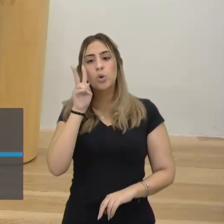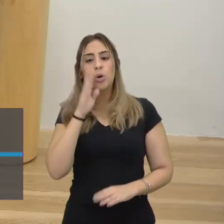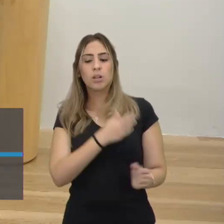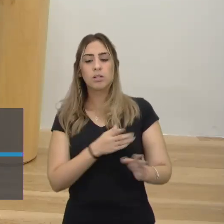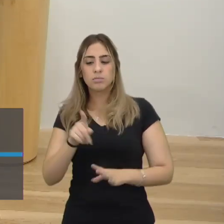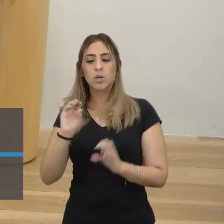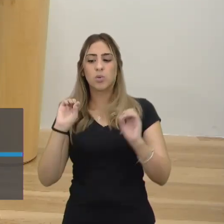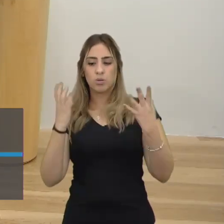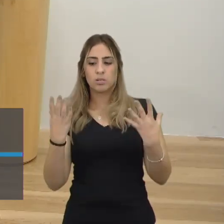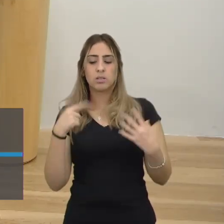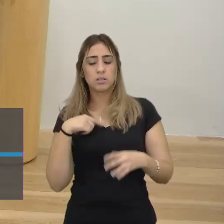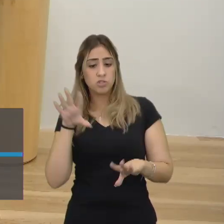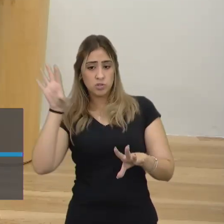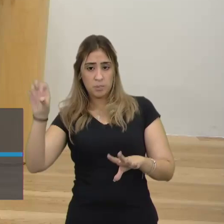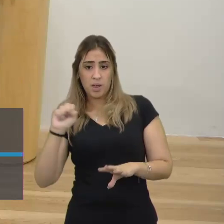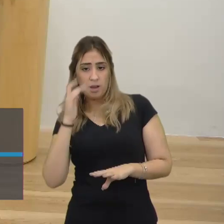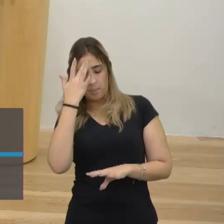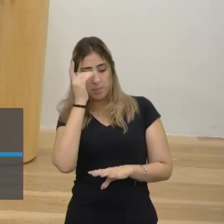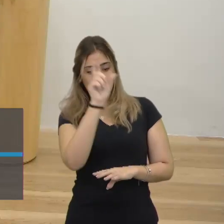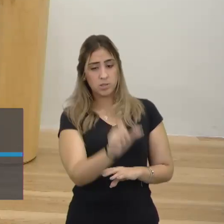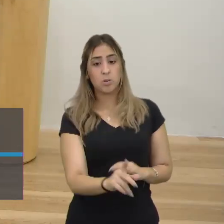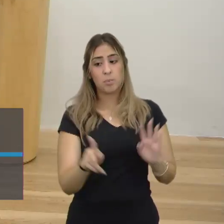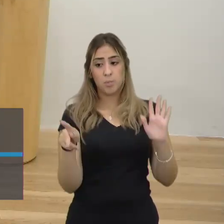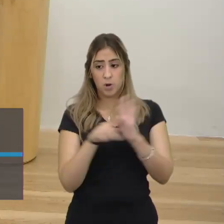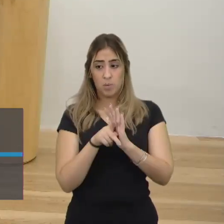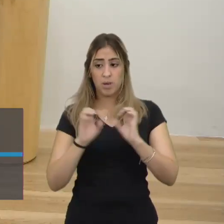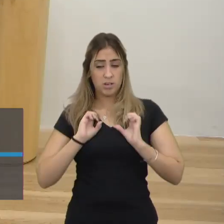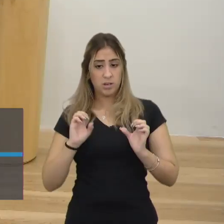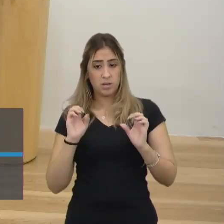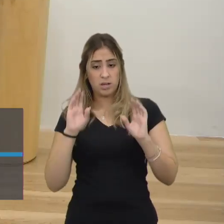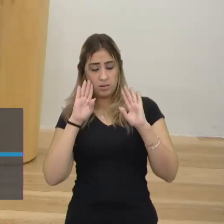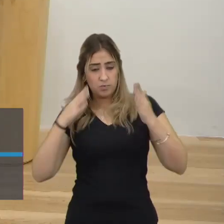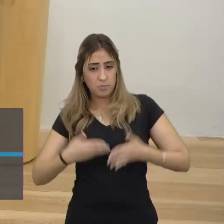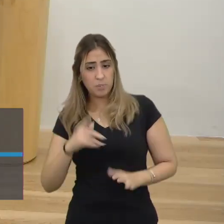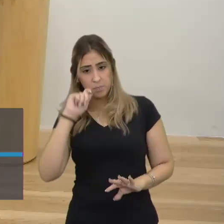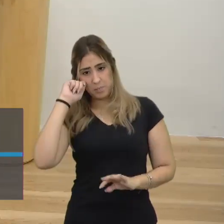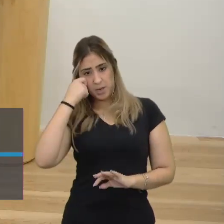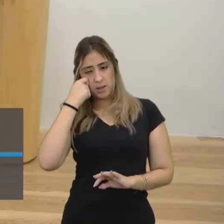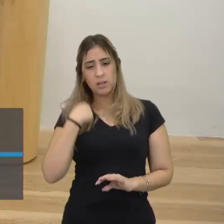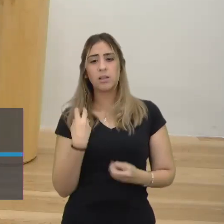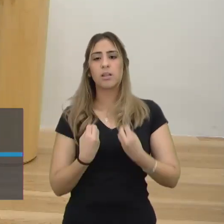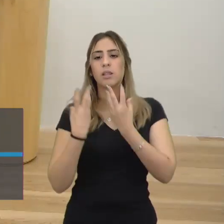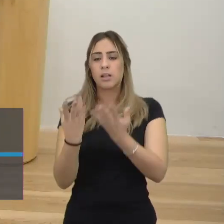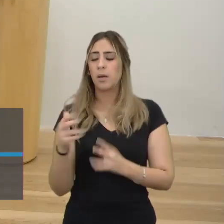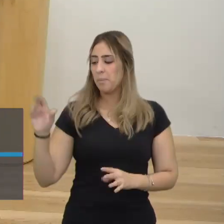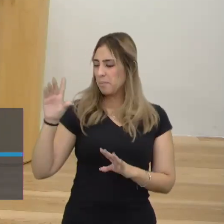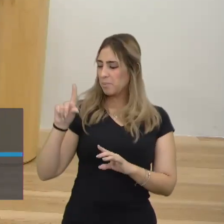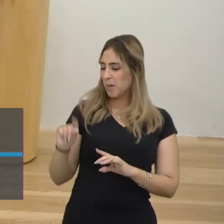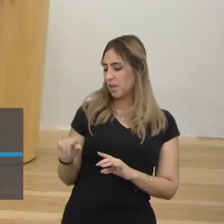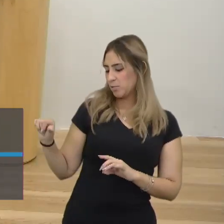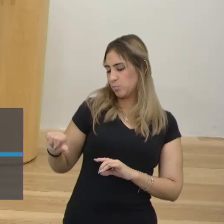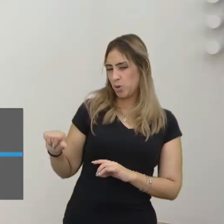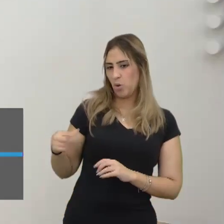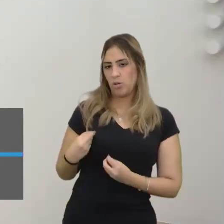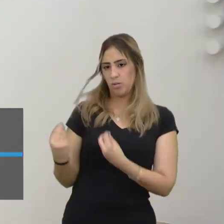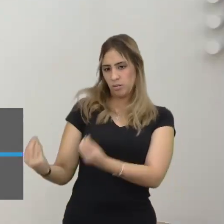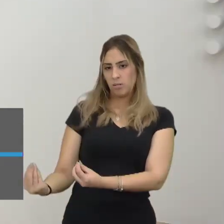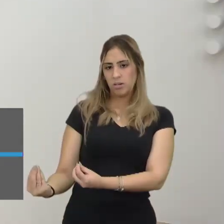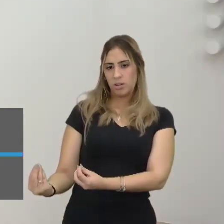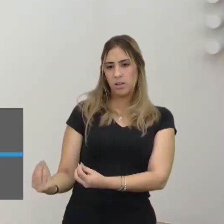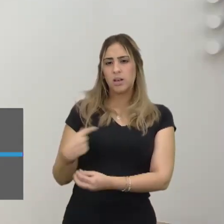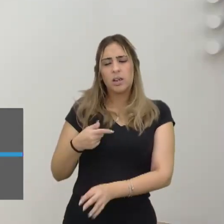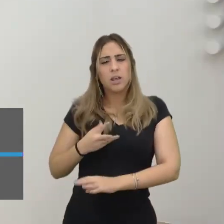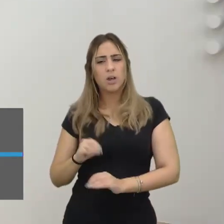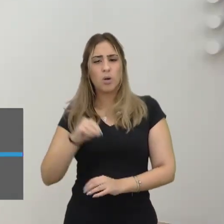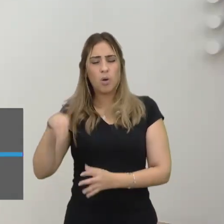Sim. A gente pega pessoas da própria etnia preta, dá uma condição menos pior e